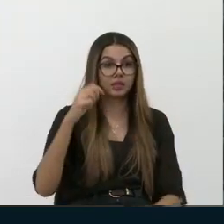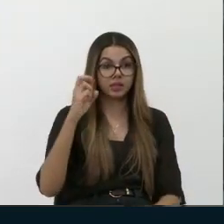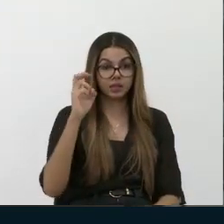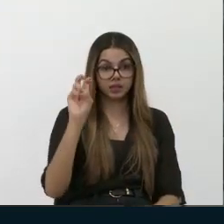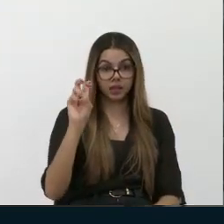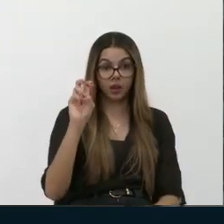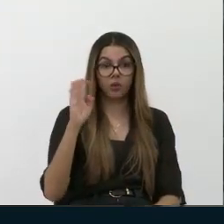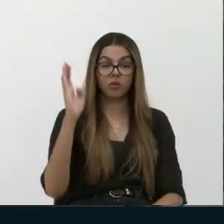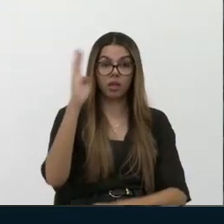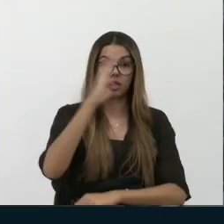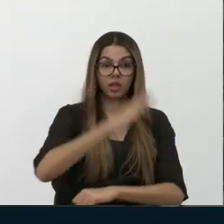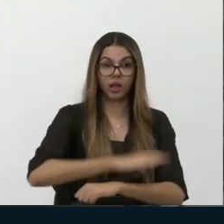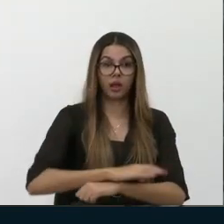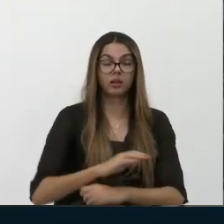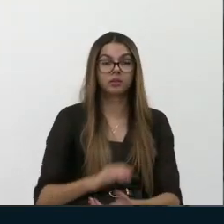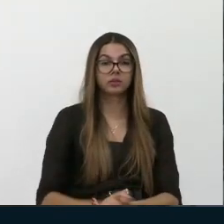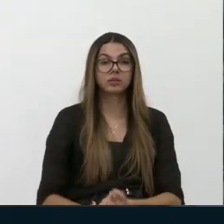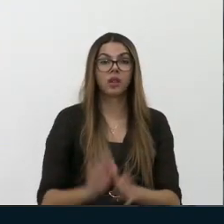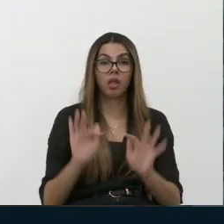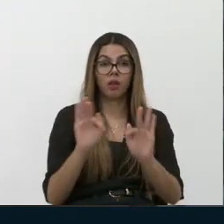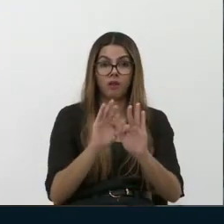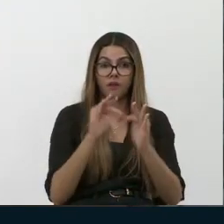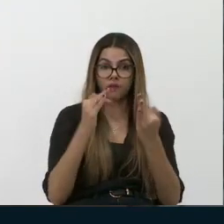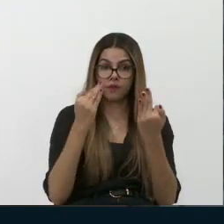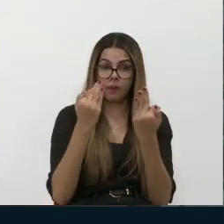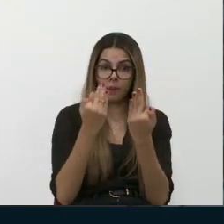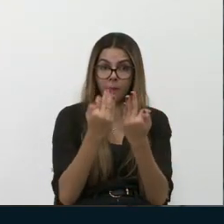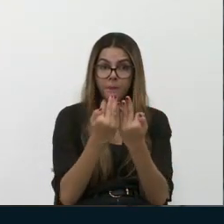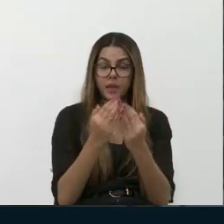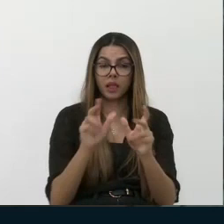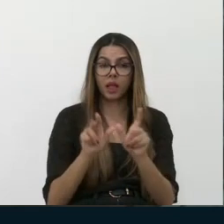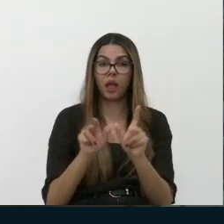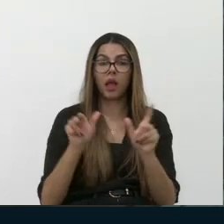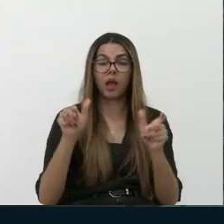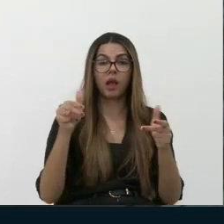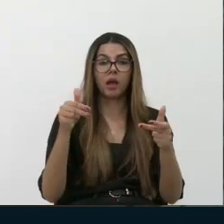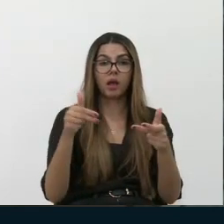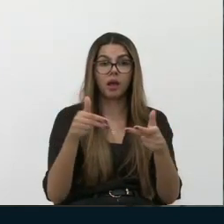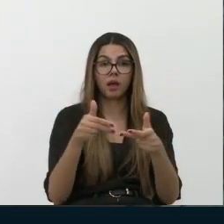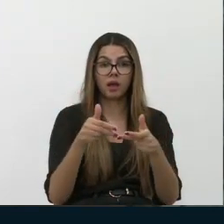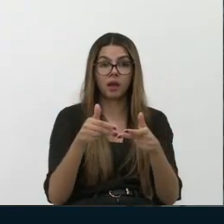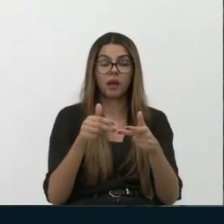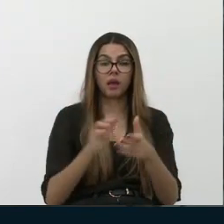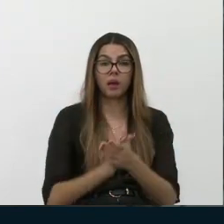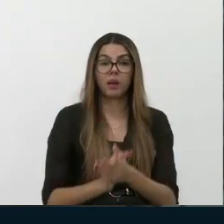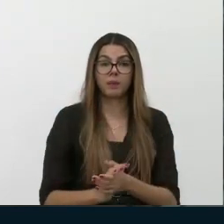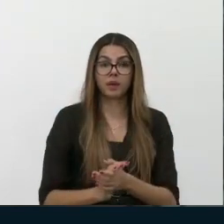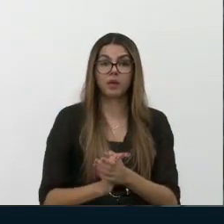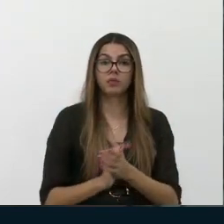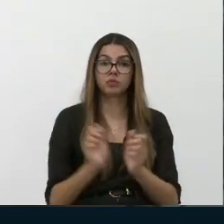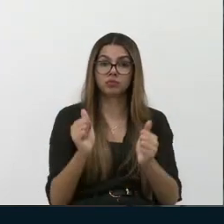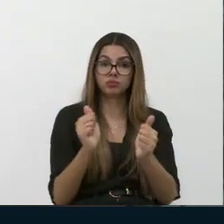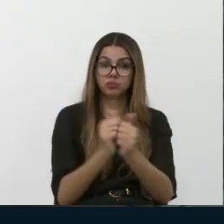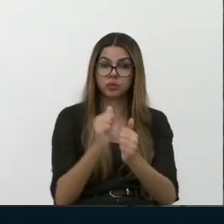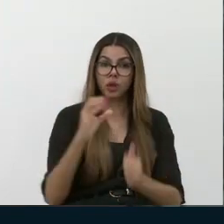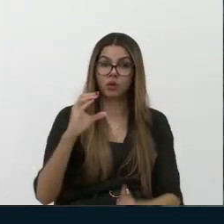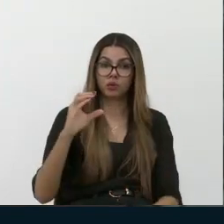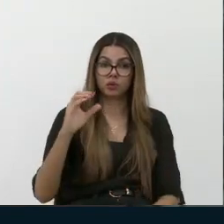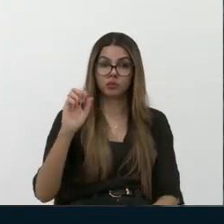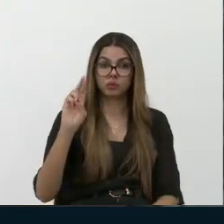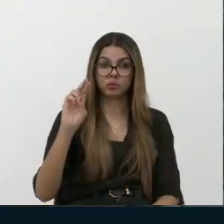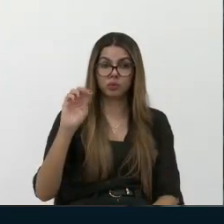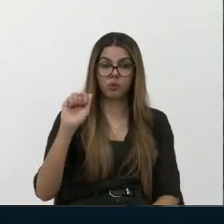doações cheguem às famílias atingidas, a Câmara procurou a Central Única das Favelas, a CUFA, organização